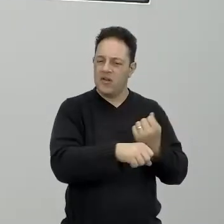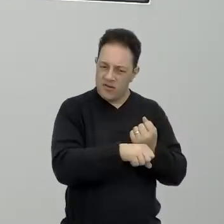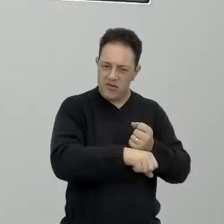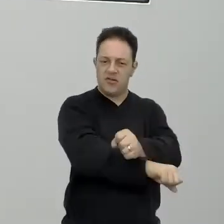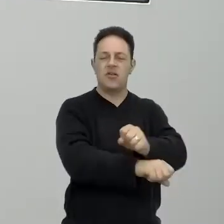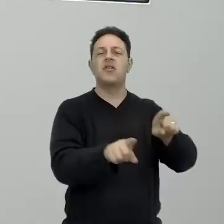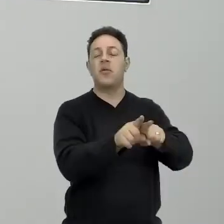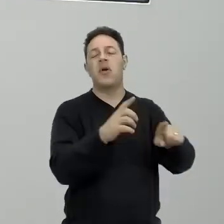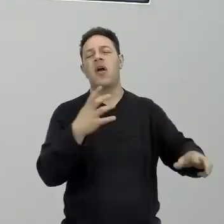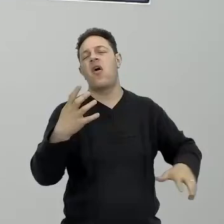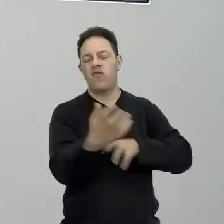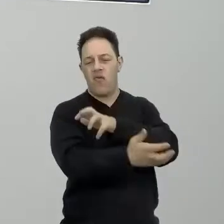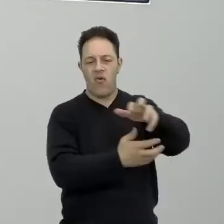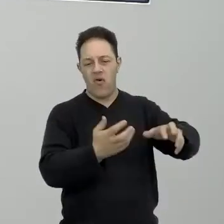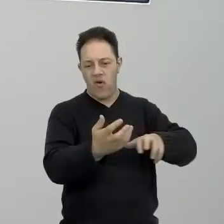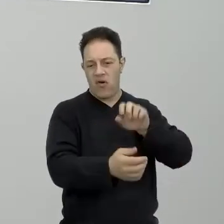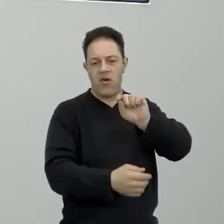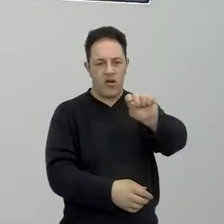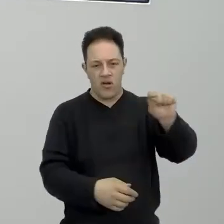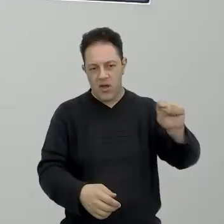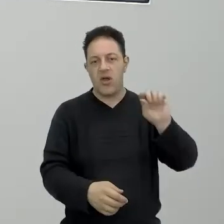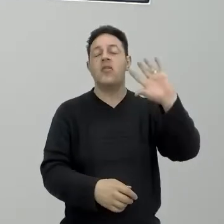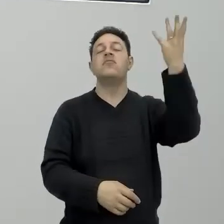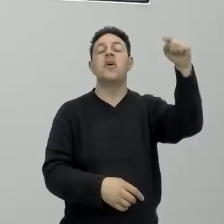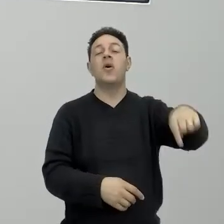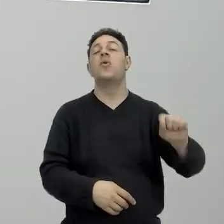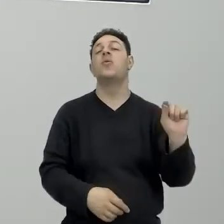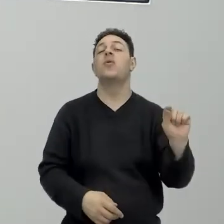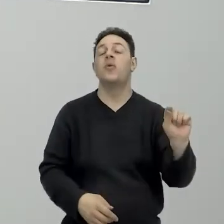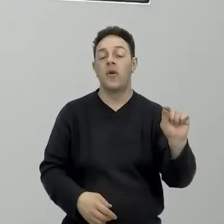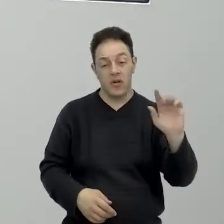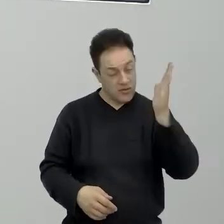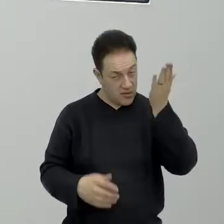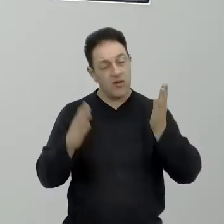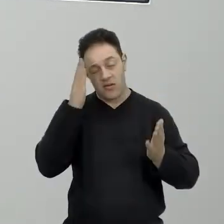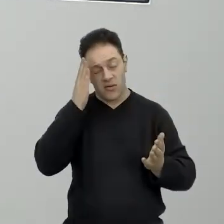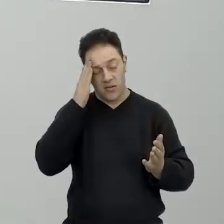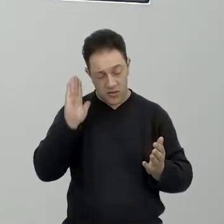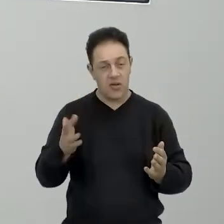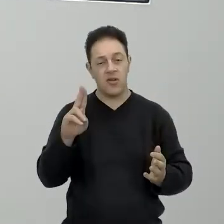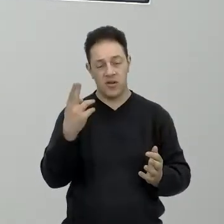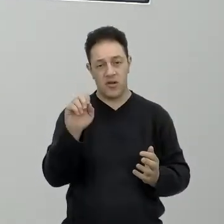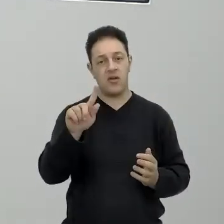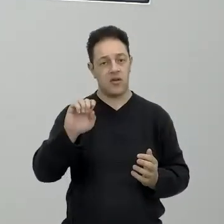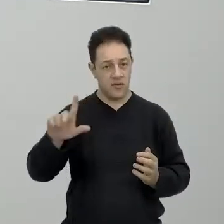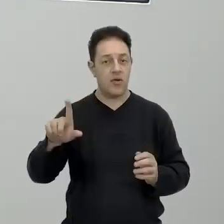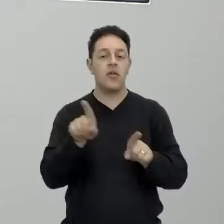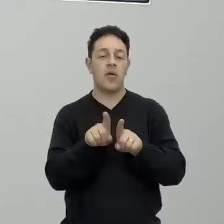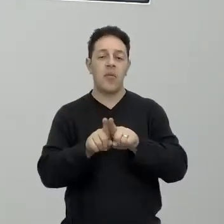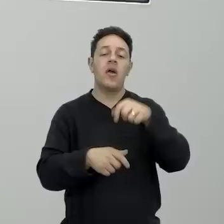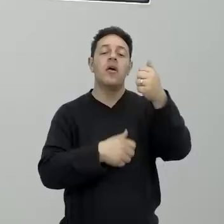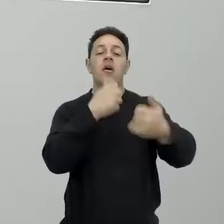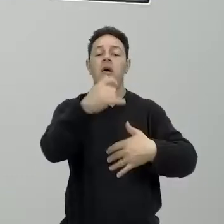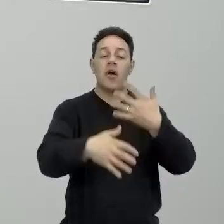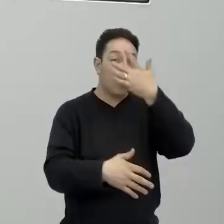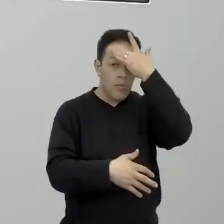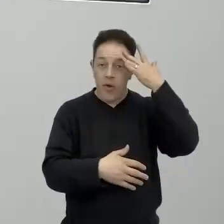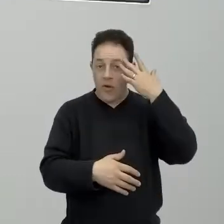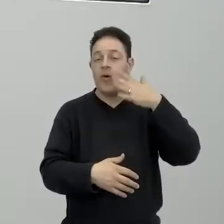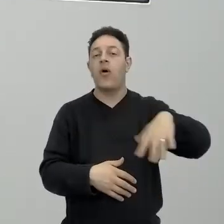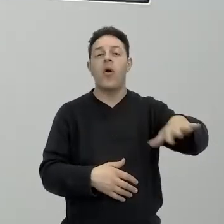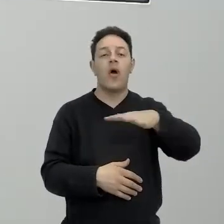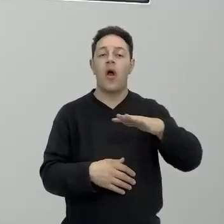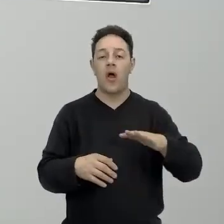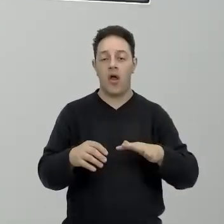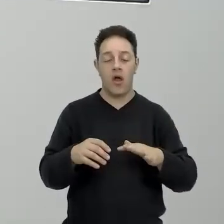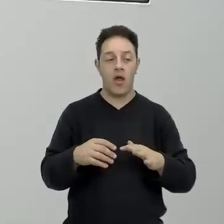termos de revolução naquele lugar. E mais ainda ele dizia, né, das pessoas que não viviam nesse centro